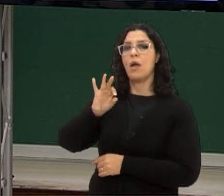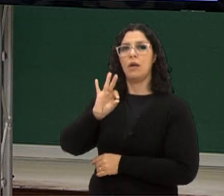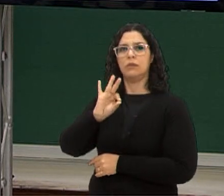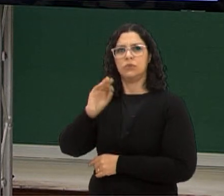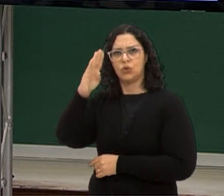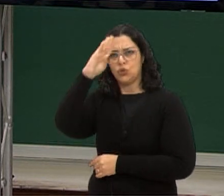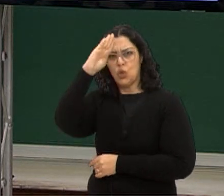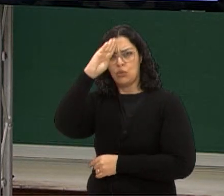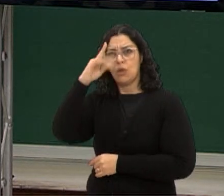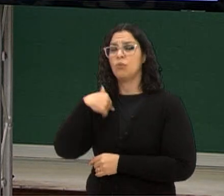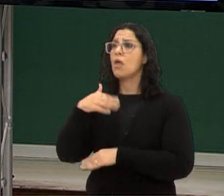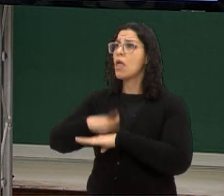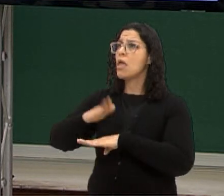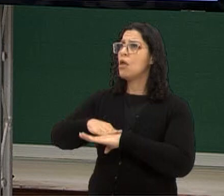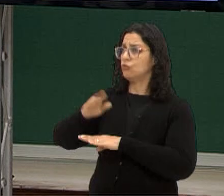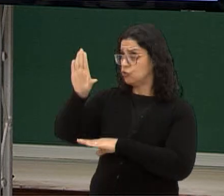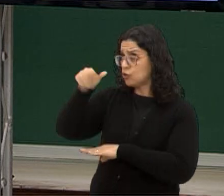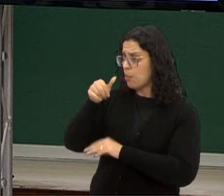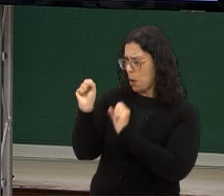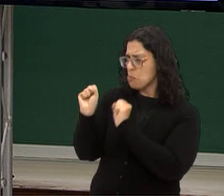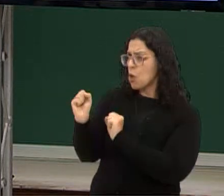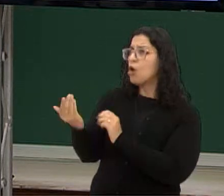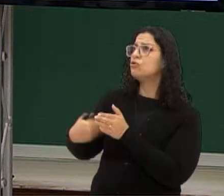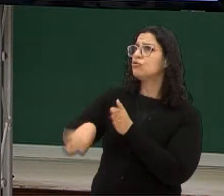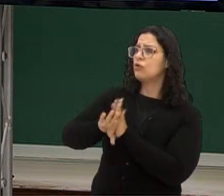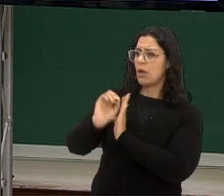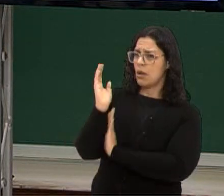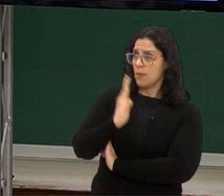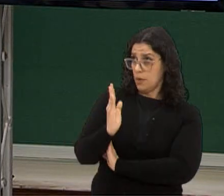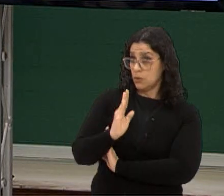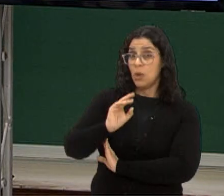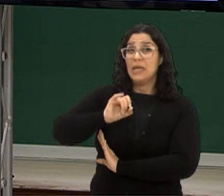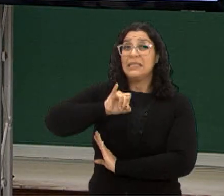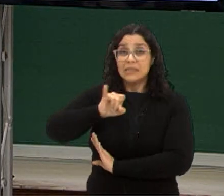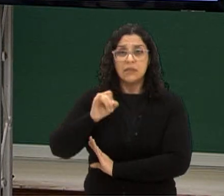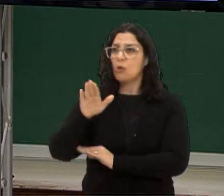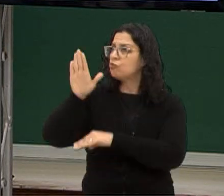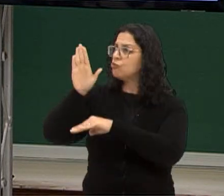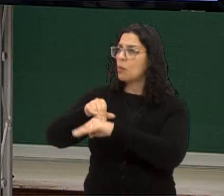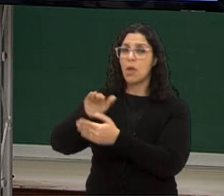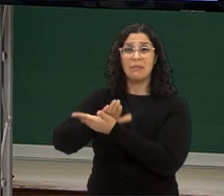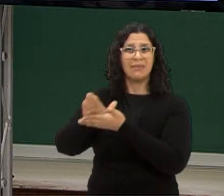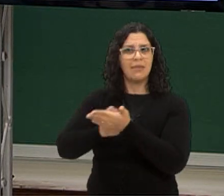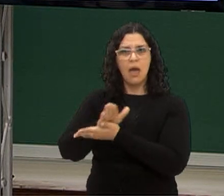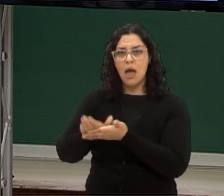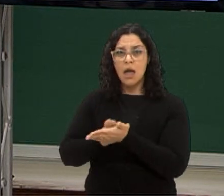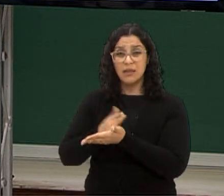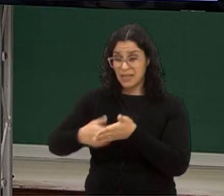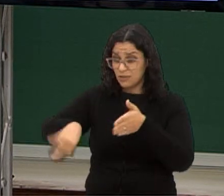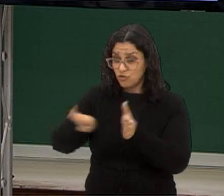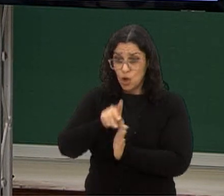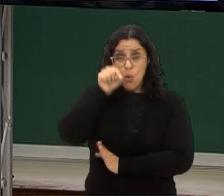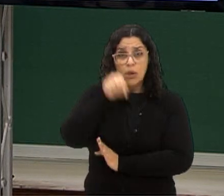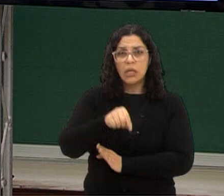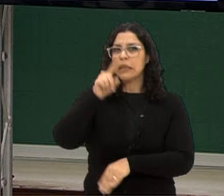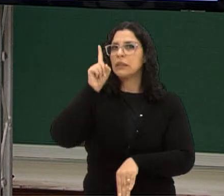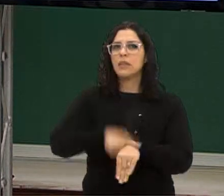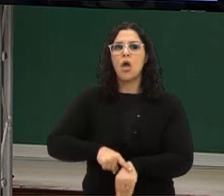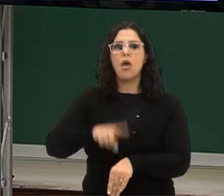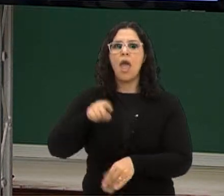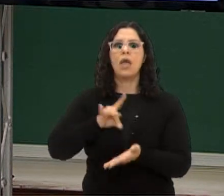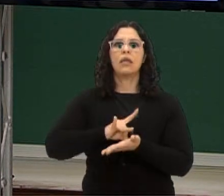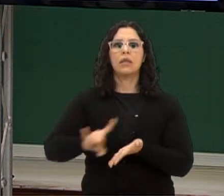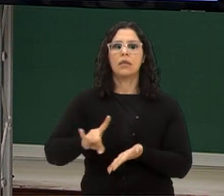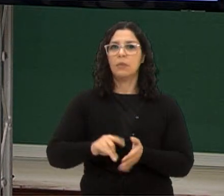convocado pelo próprio governo brasileiro para vir para o Brasil, não seria aceito, ou seja,